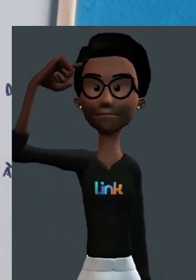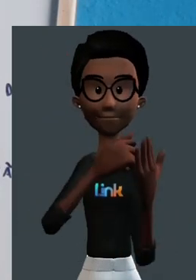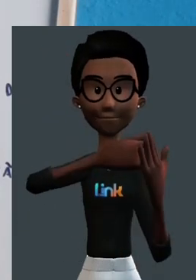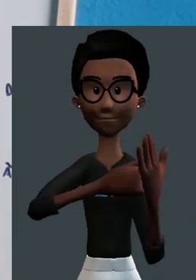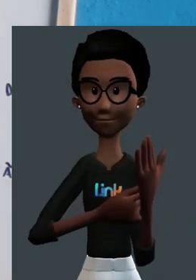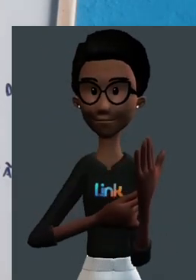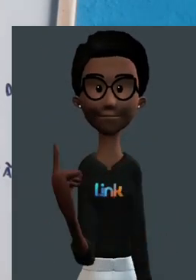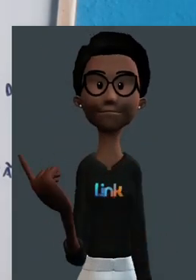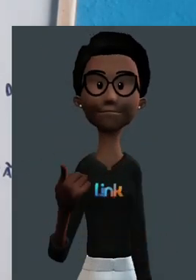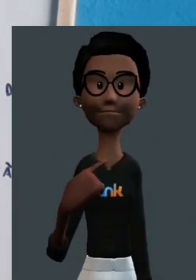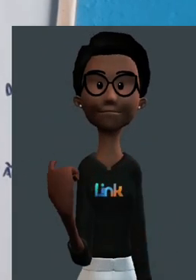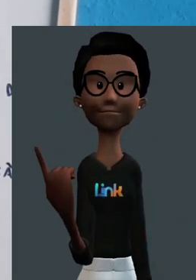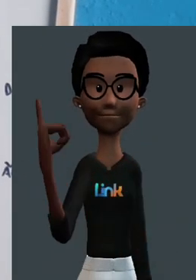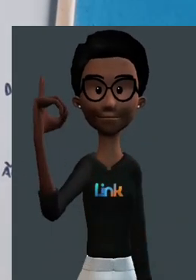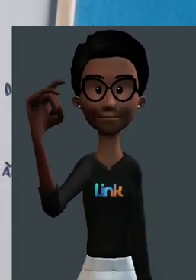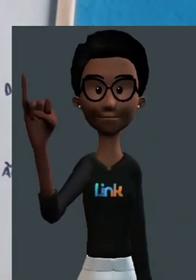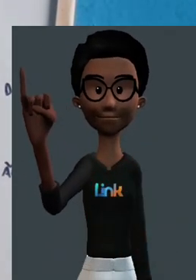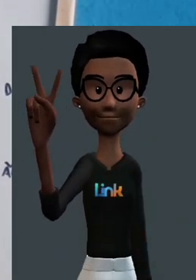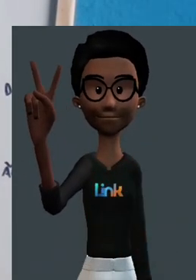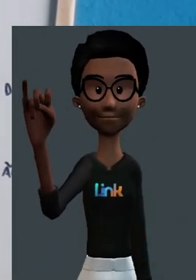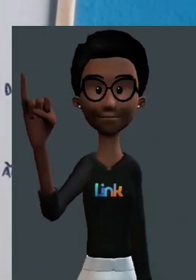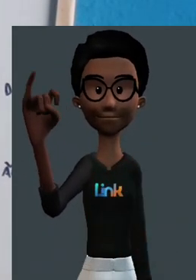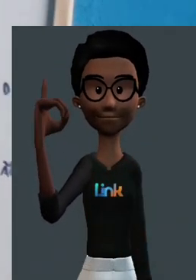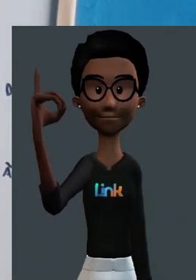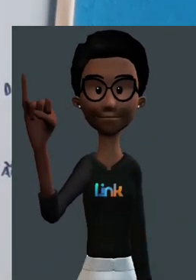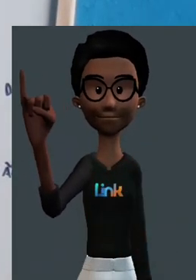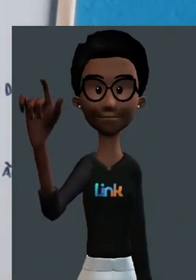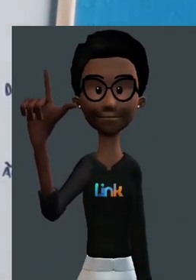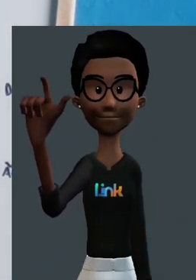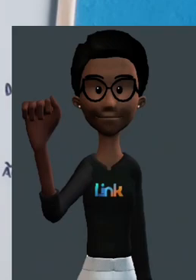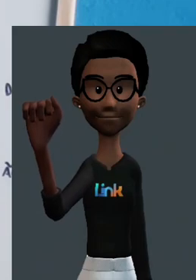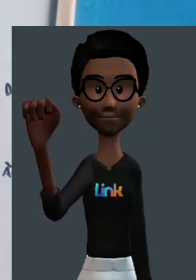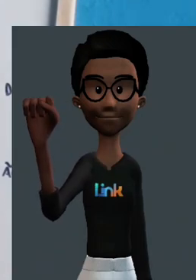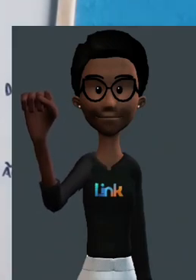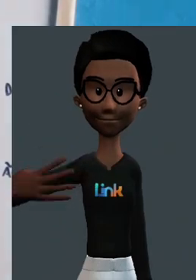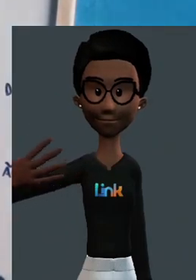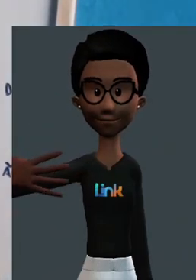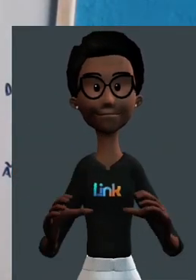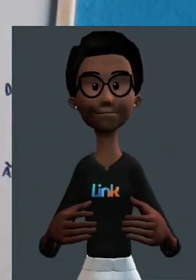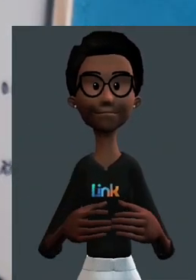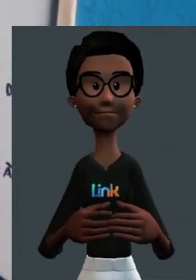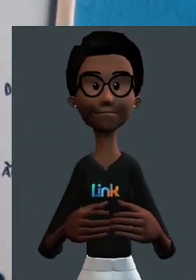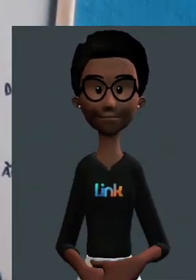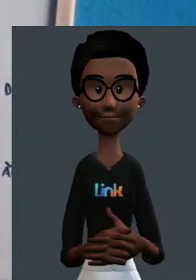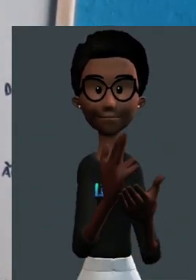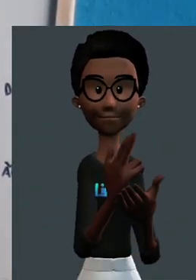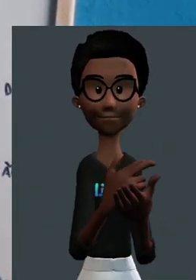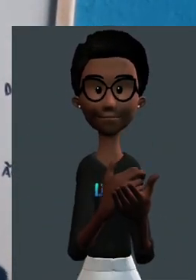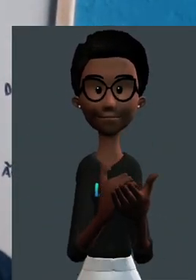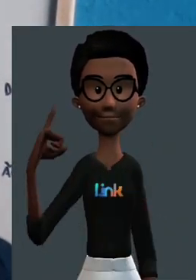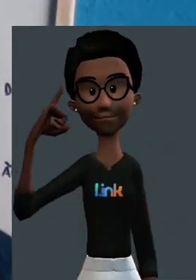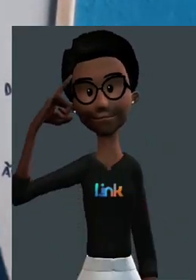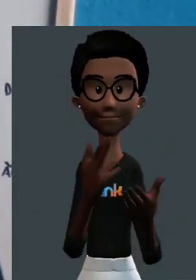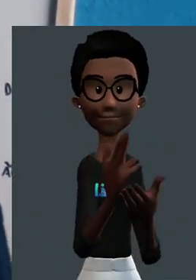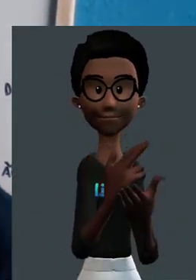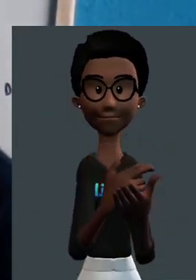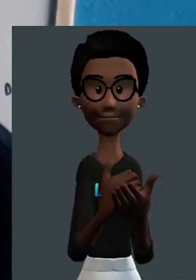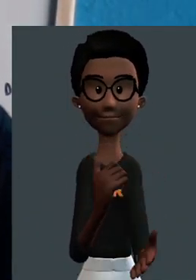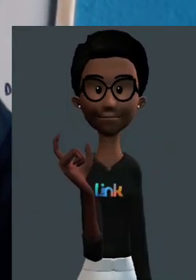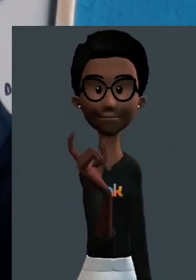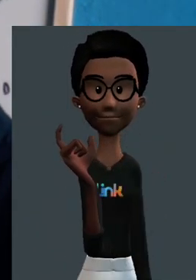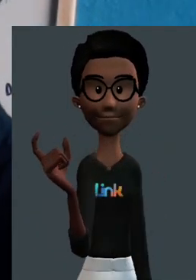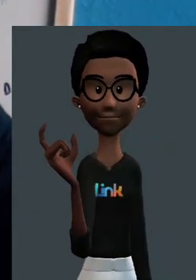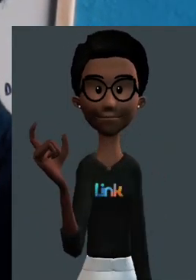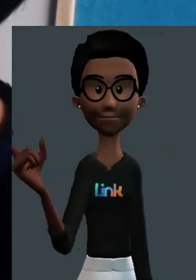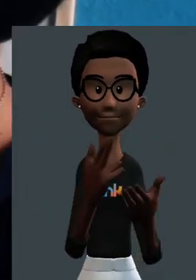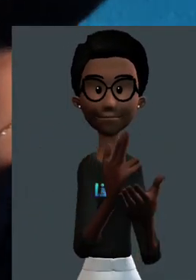leitor ou para o ouvinte. Nós podemos dividi-las em 4 grupos. Seriam as figuras de pensamento, as